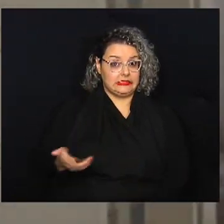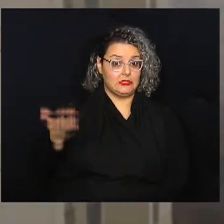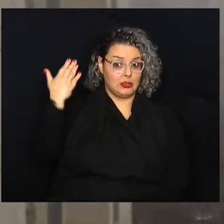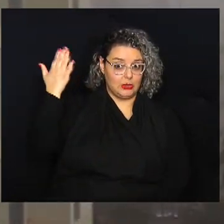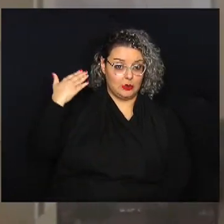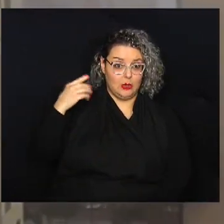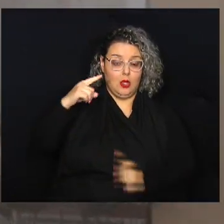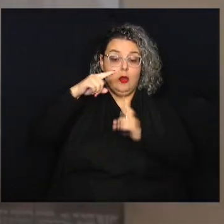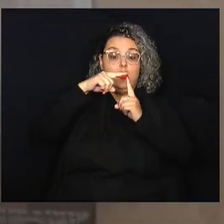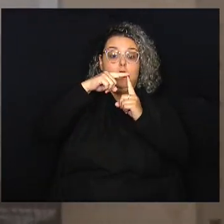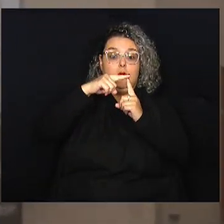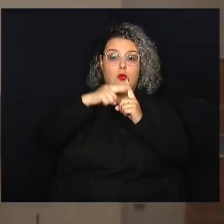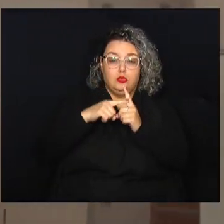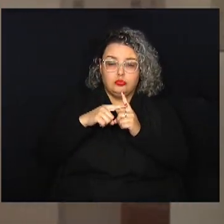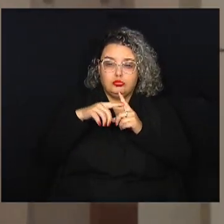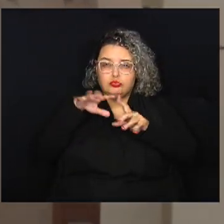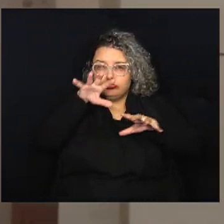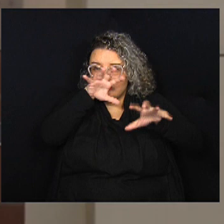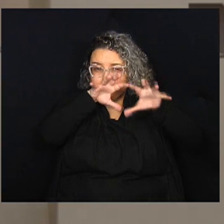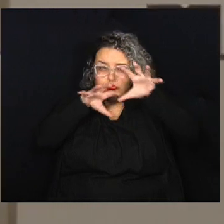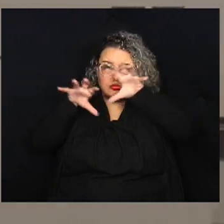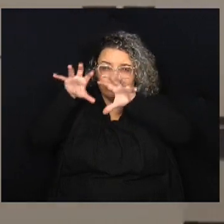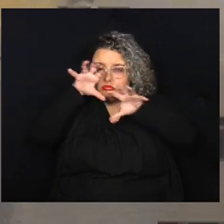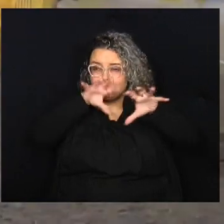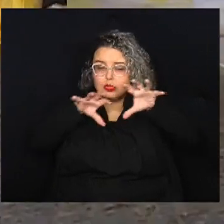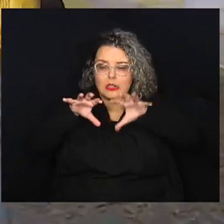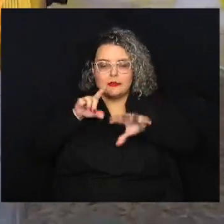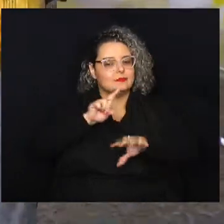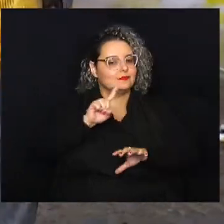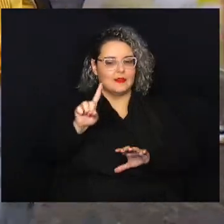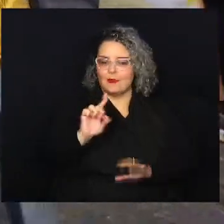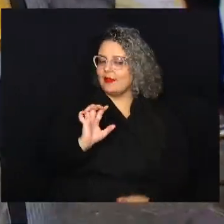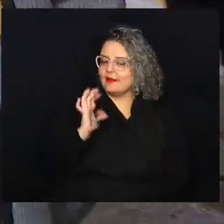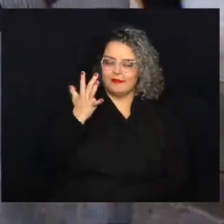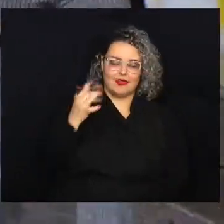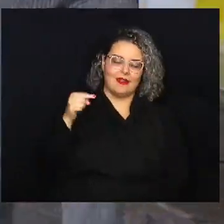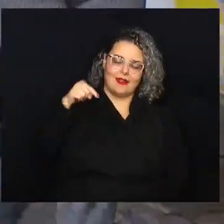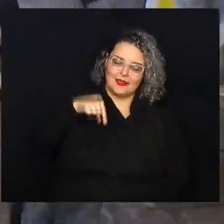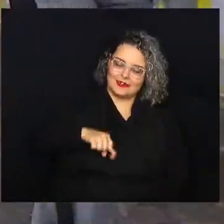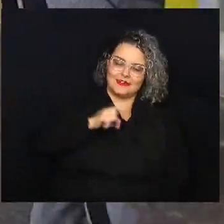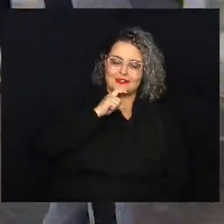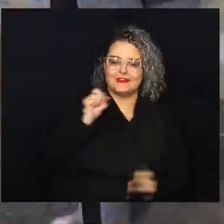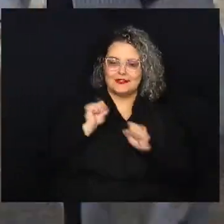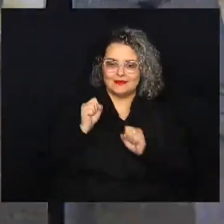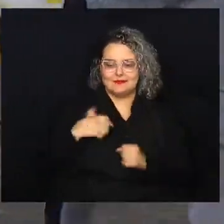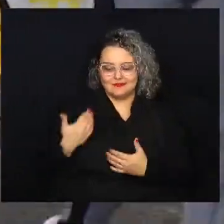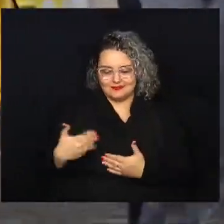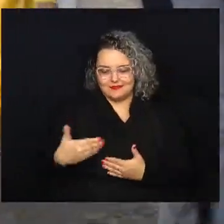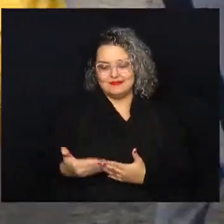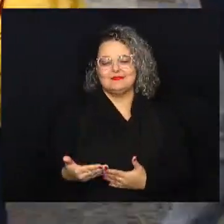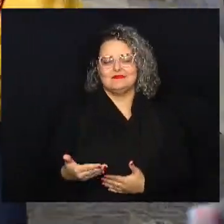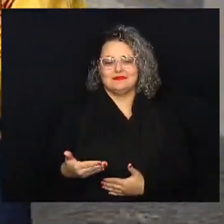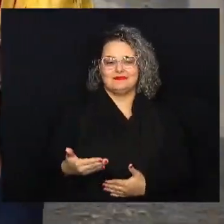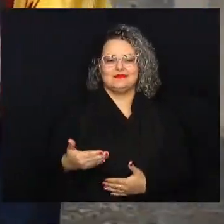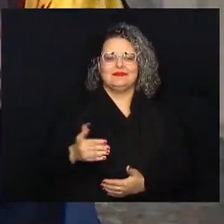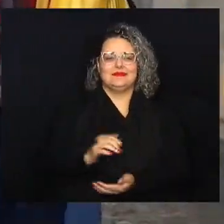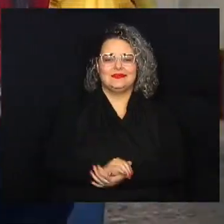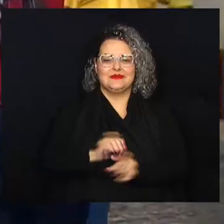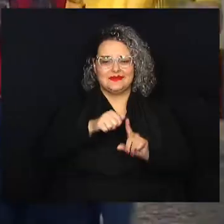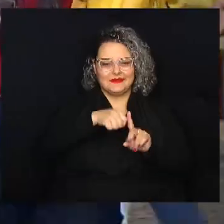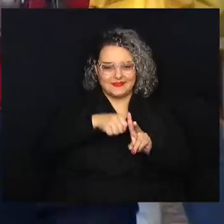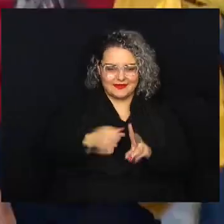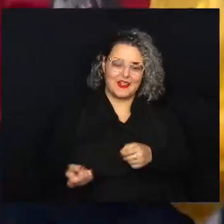queda brusca de temperatura, não é a amostra do inverno que teremos aí nos próximos meses, tá